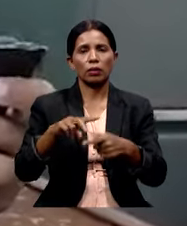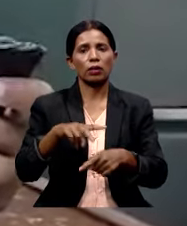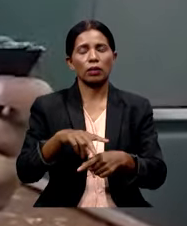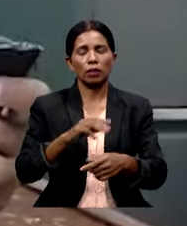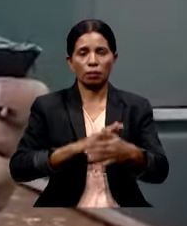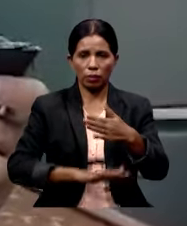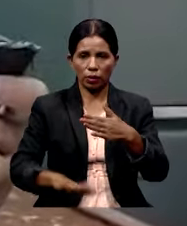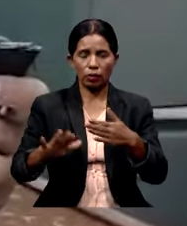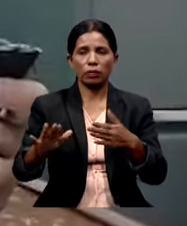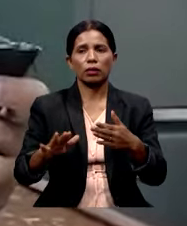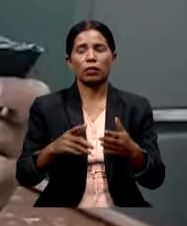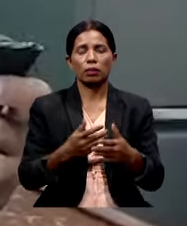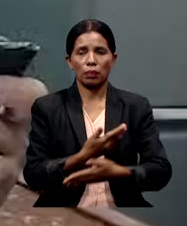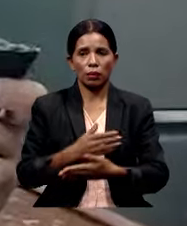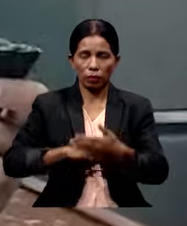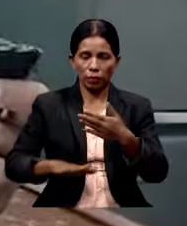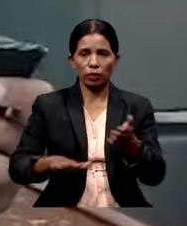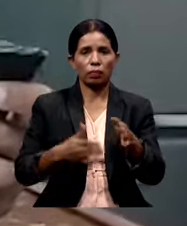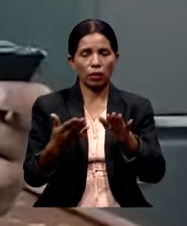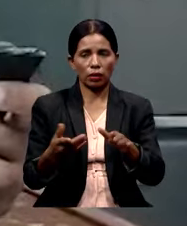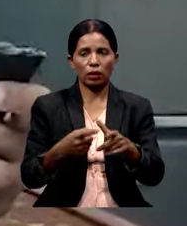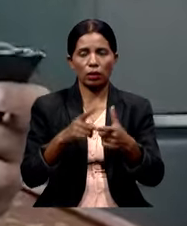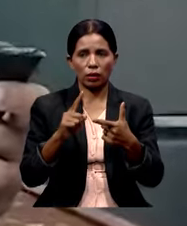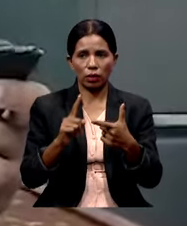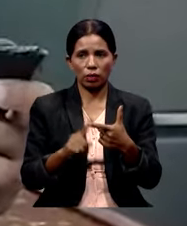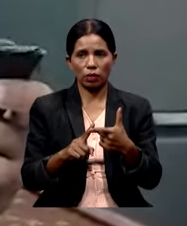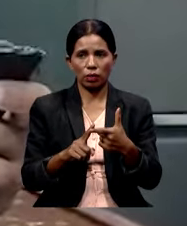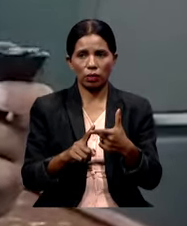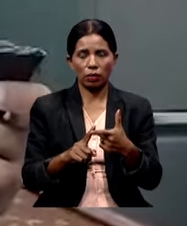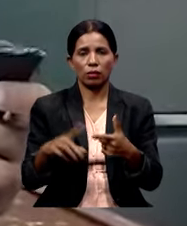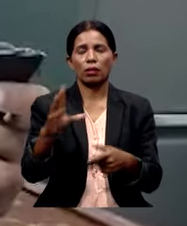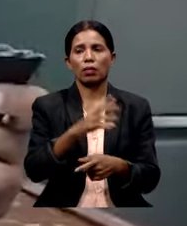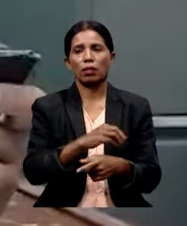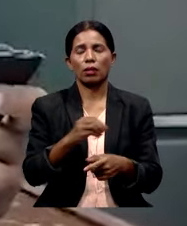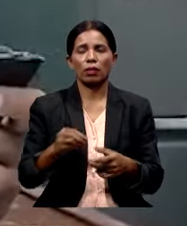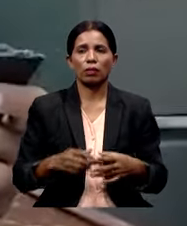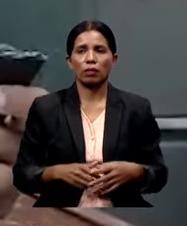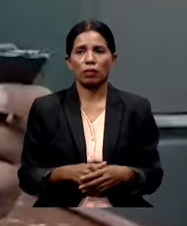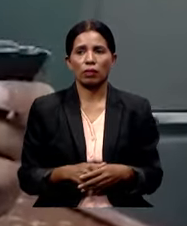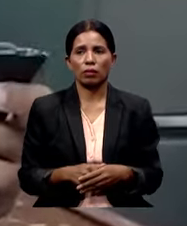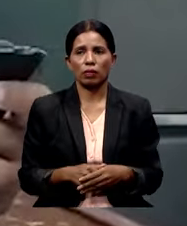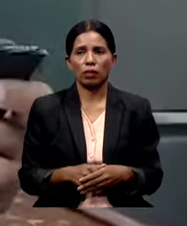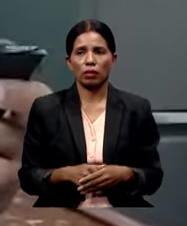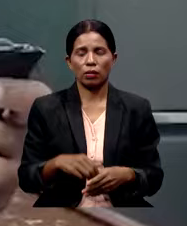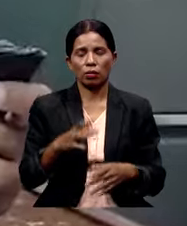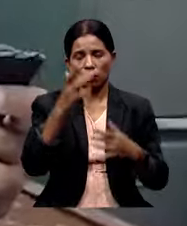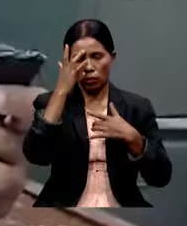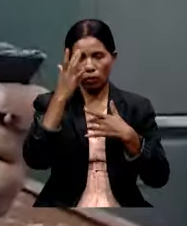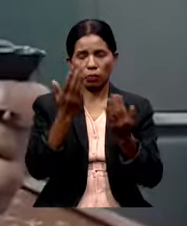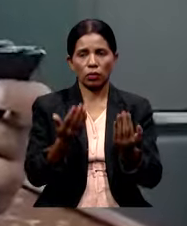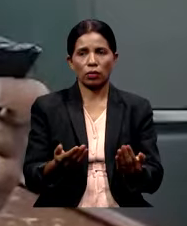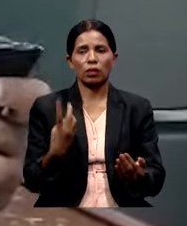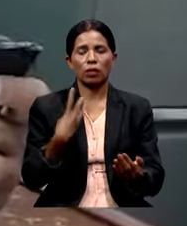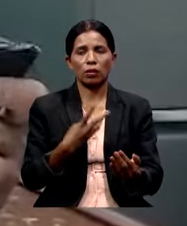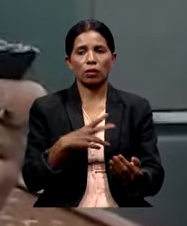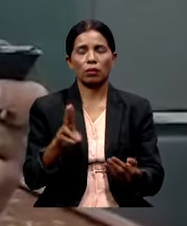mak ruan de tutir malu ne mak ho chok septiko atak sepsis infeksam ne be grave i tahalo